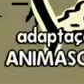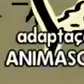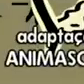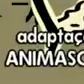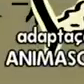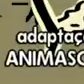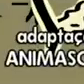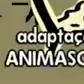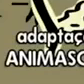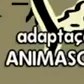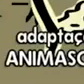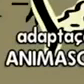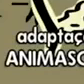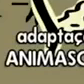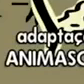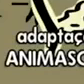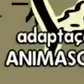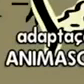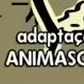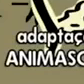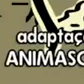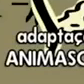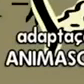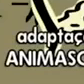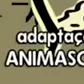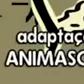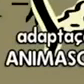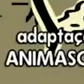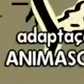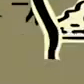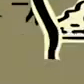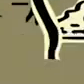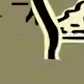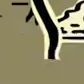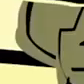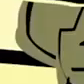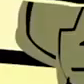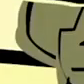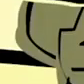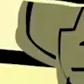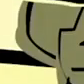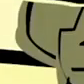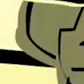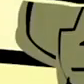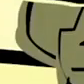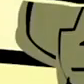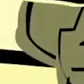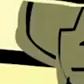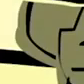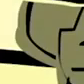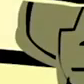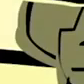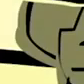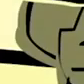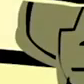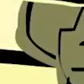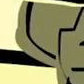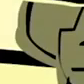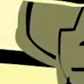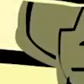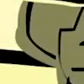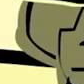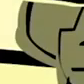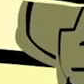Juventina. O casal tinha marcado de se ver no centro da cidade para namorar um pouco antes do Agenor ir pedir permissão ao pai